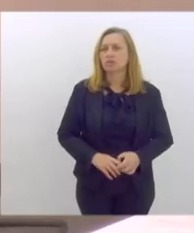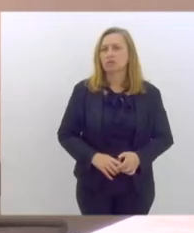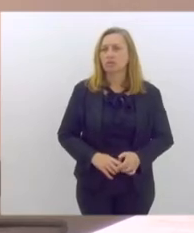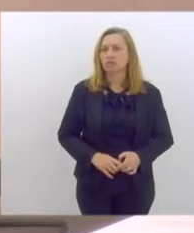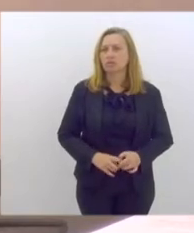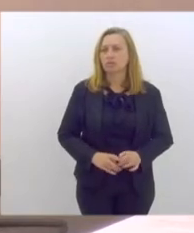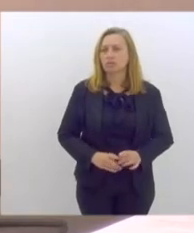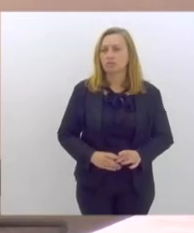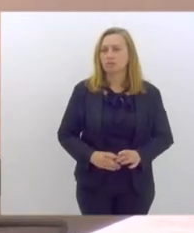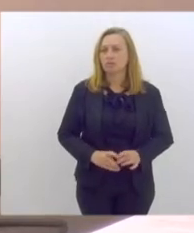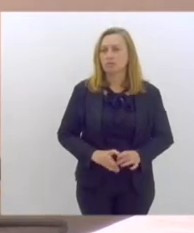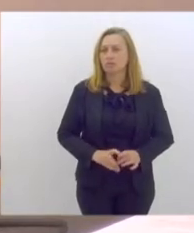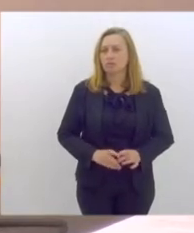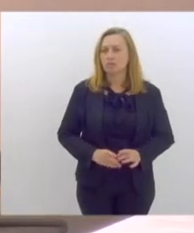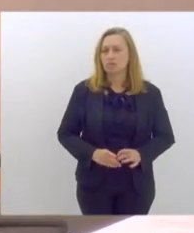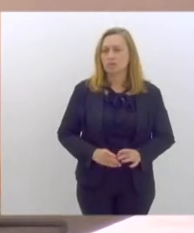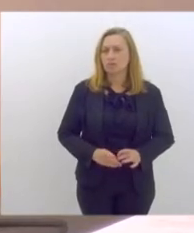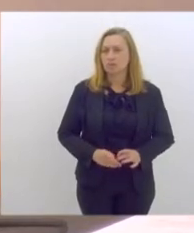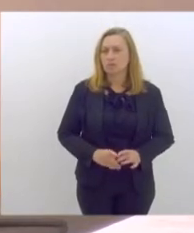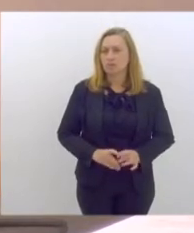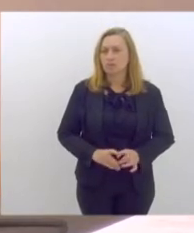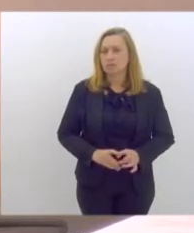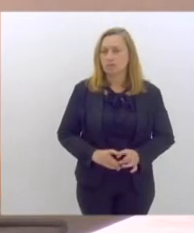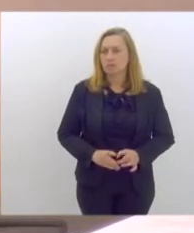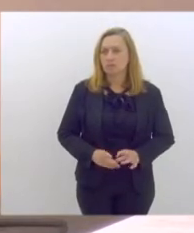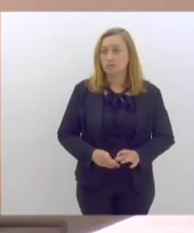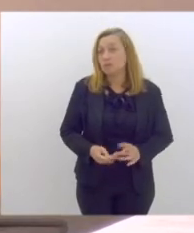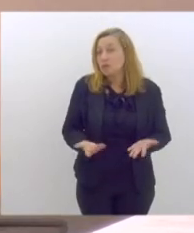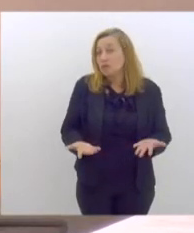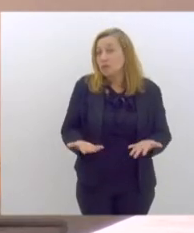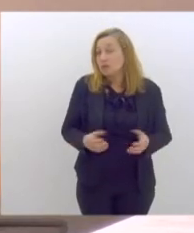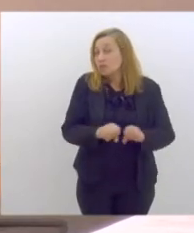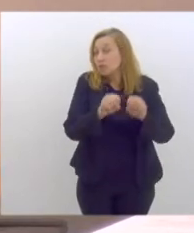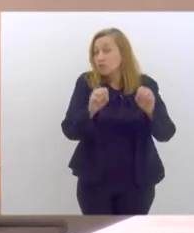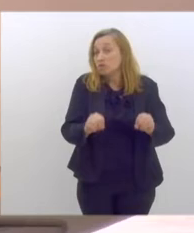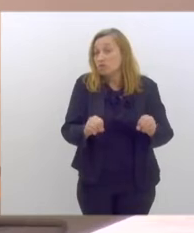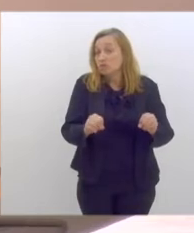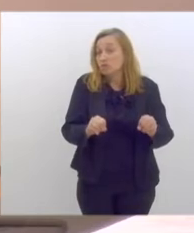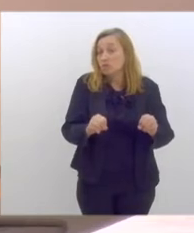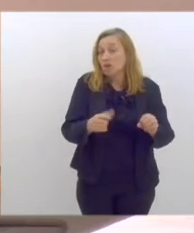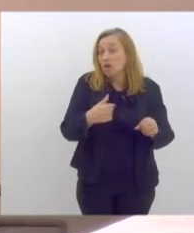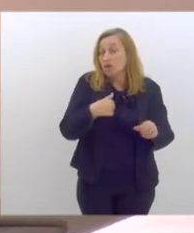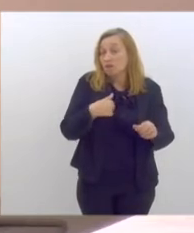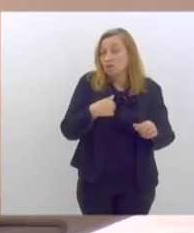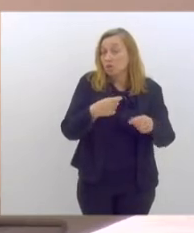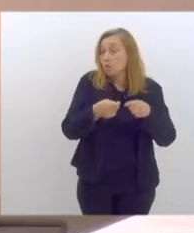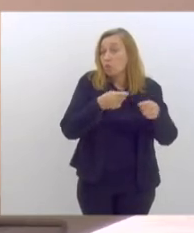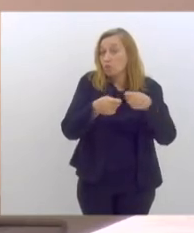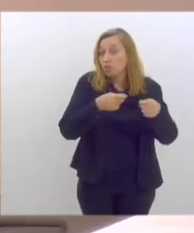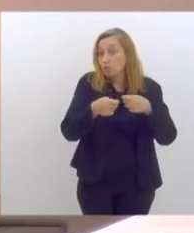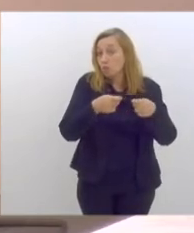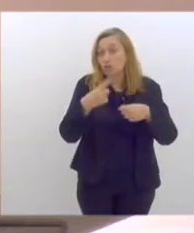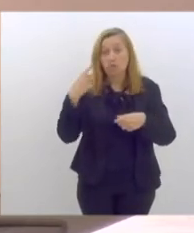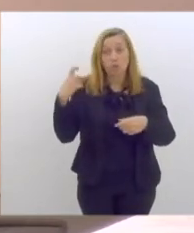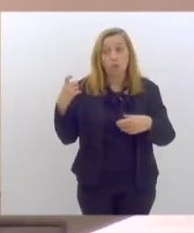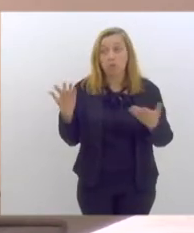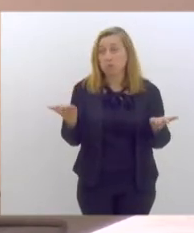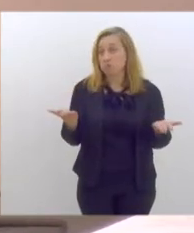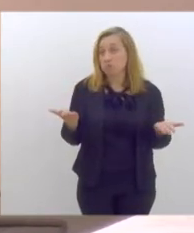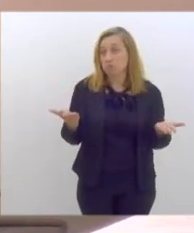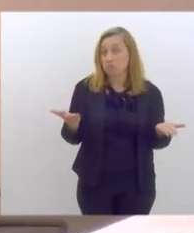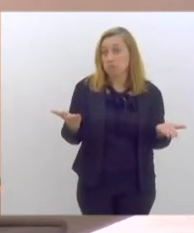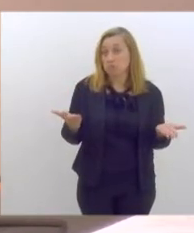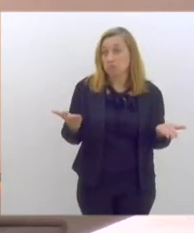É sim sim querida mas olha só sistema de áudio eu não tenho controle no sistema de áudio e